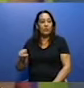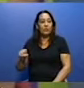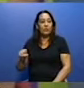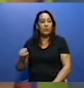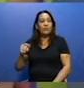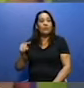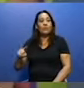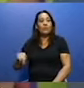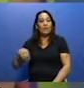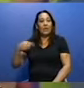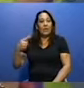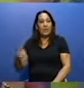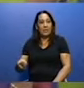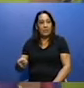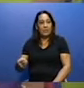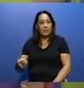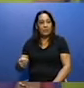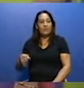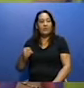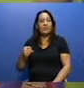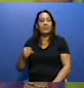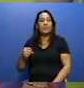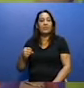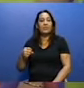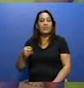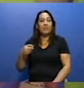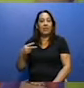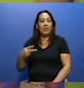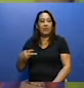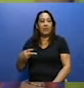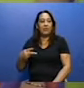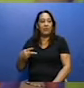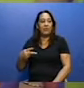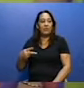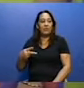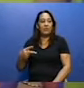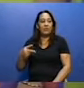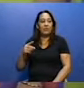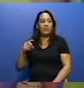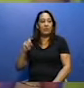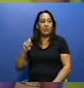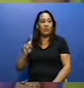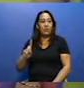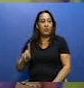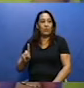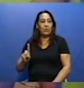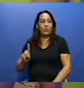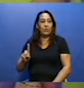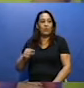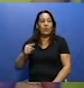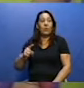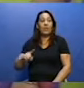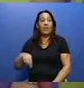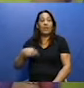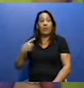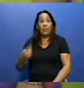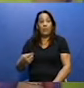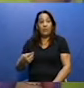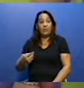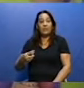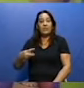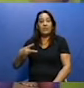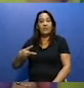17, 18. Mais um pulinho de 3, 19, 20, 21. Mais